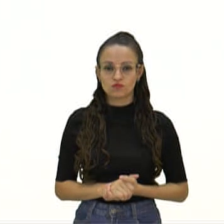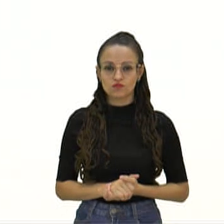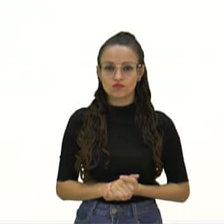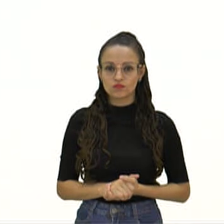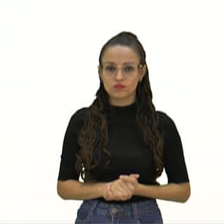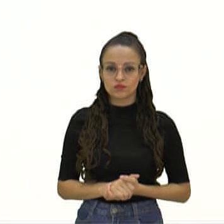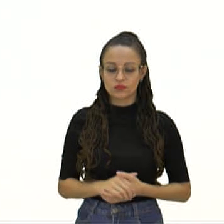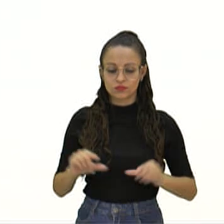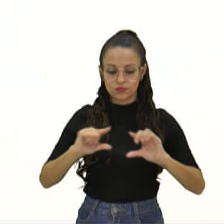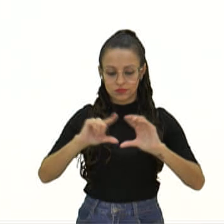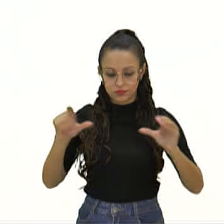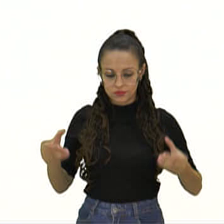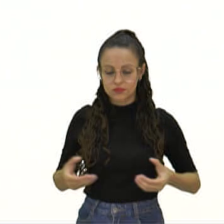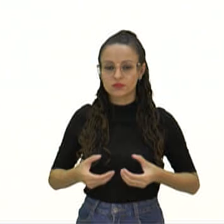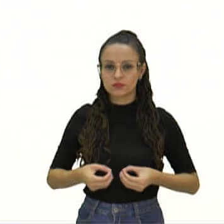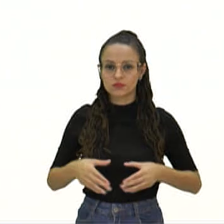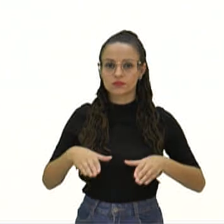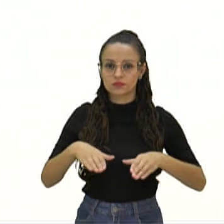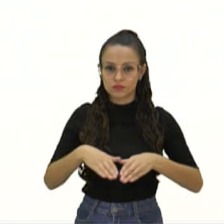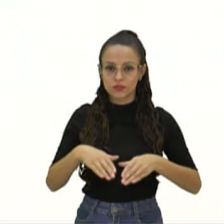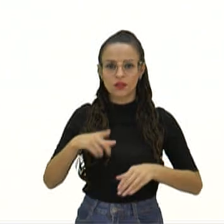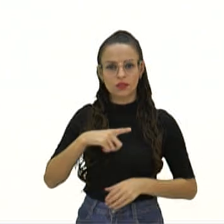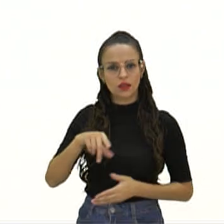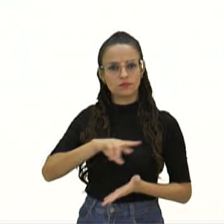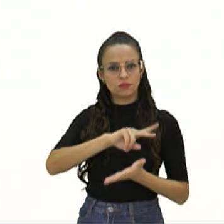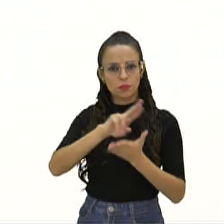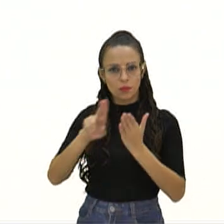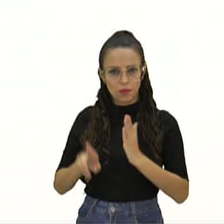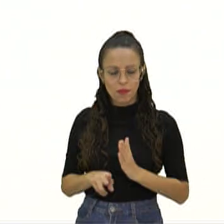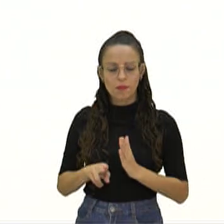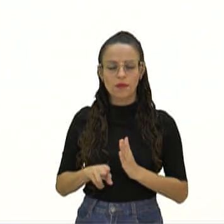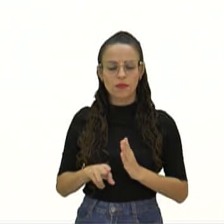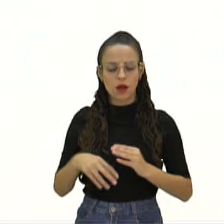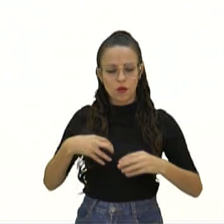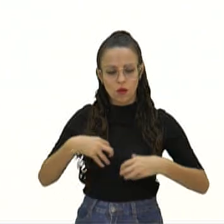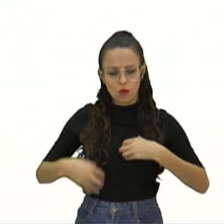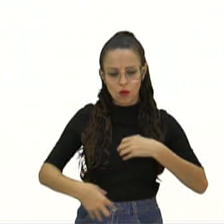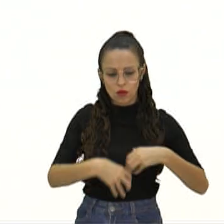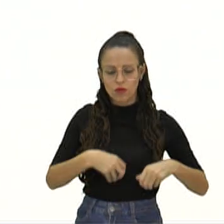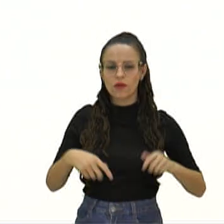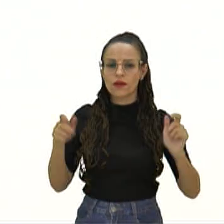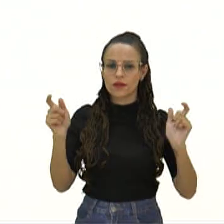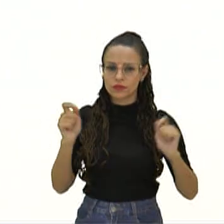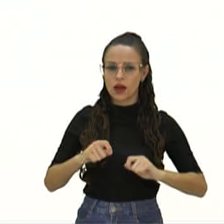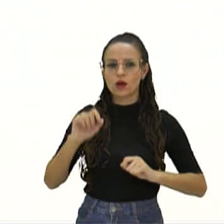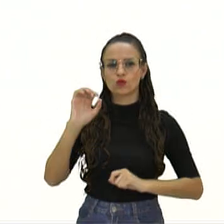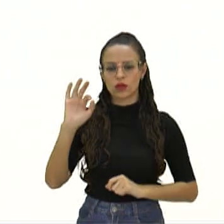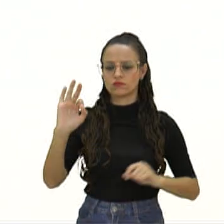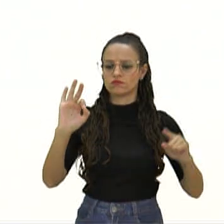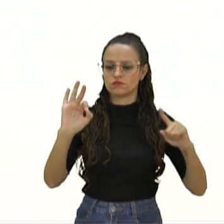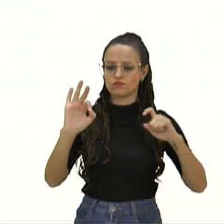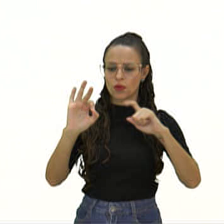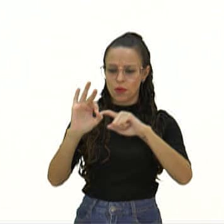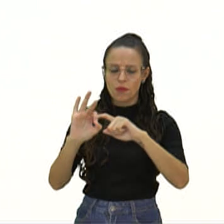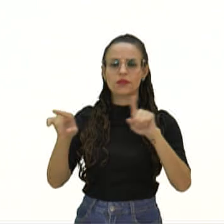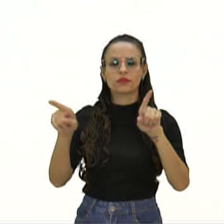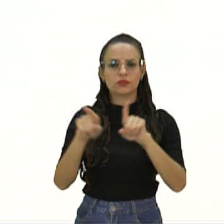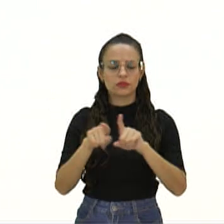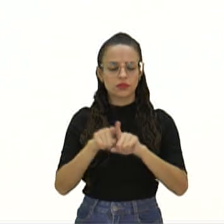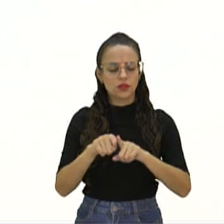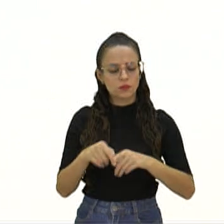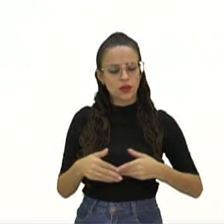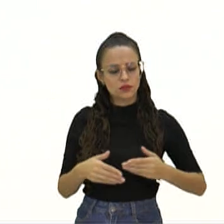genital feminino é composto por diversos órgãos que permitem a fecundação e a gestação de um bebê. Observe a